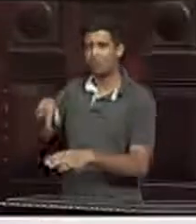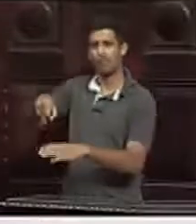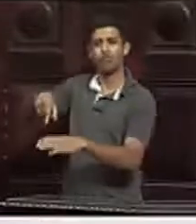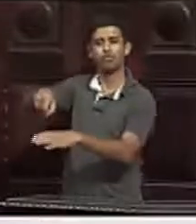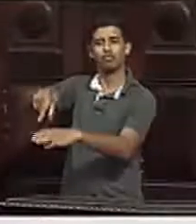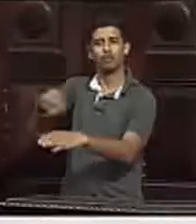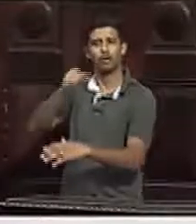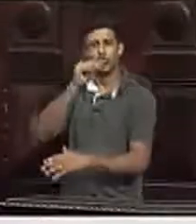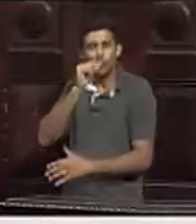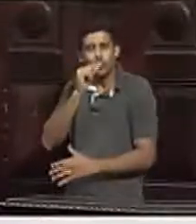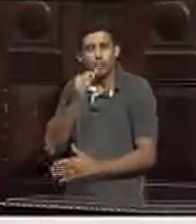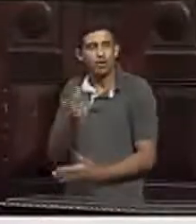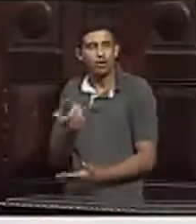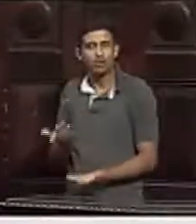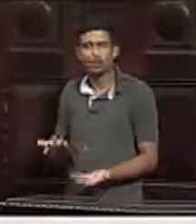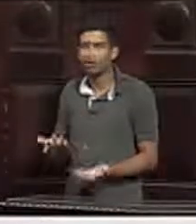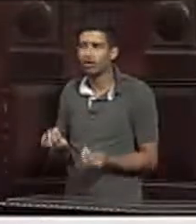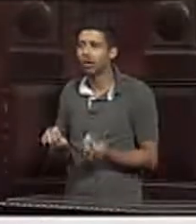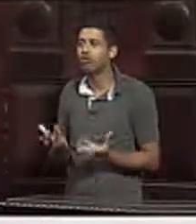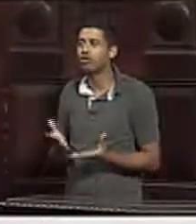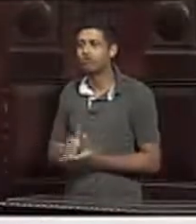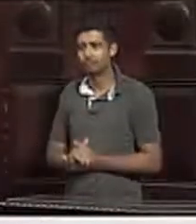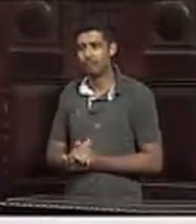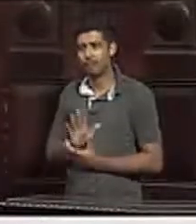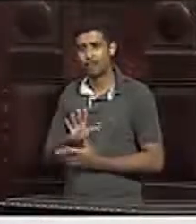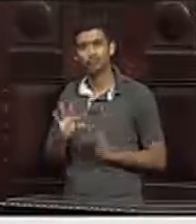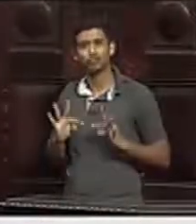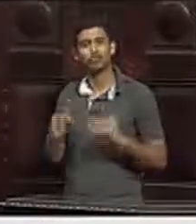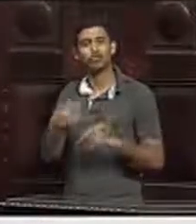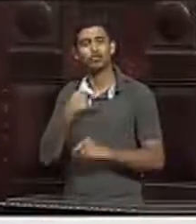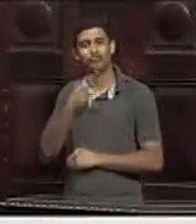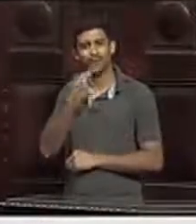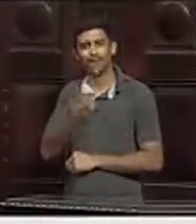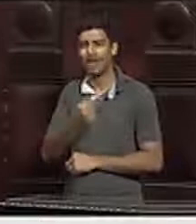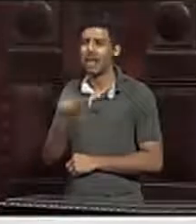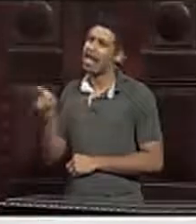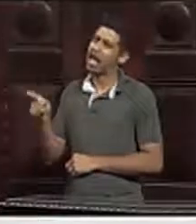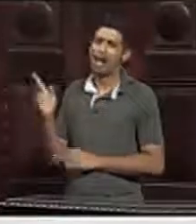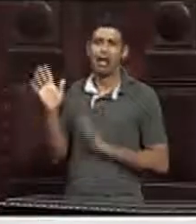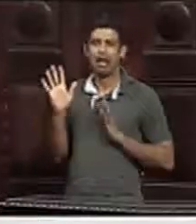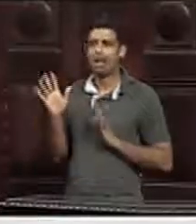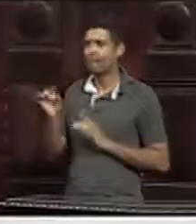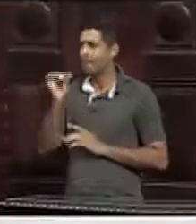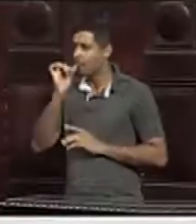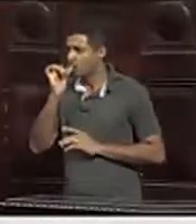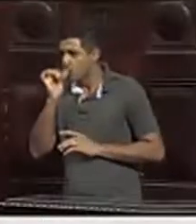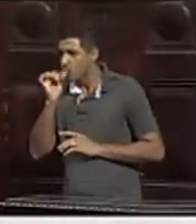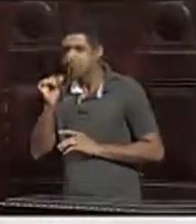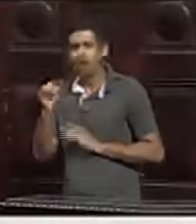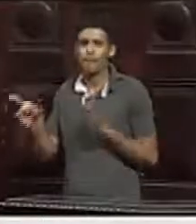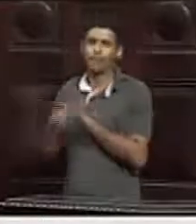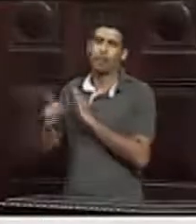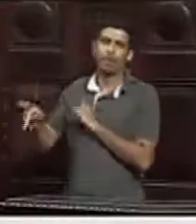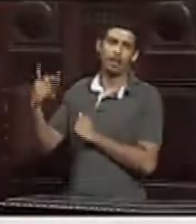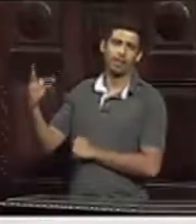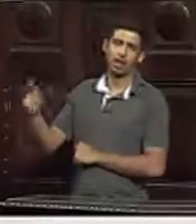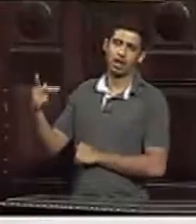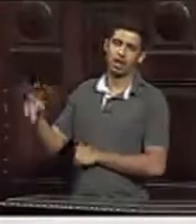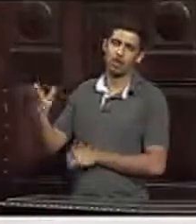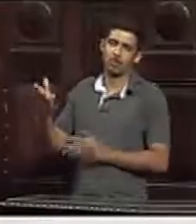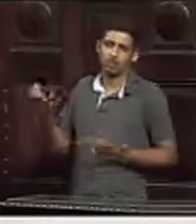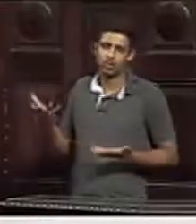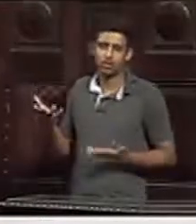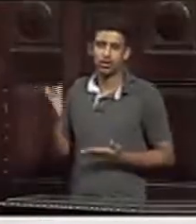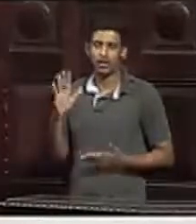maconha vem do Paraguai. E eu não estou dizendo que no Paraguai não plante maconha. Mas o Brasil tem